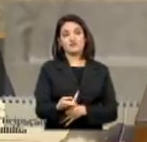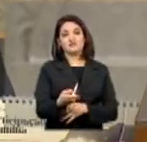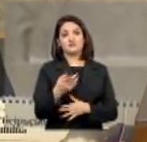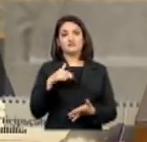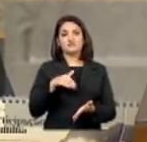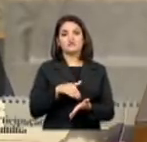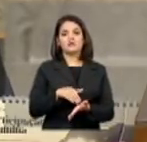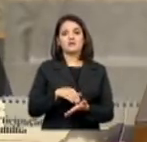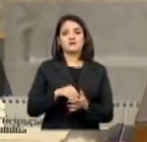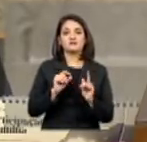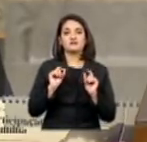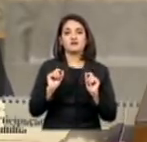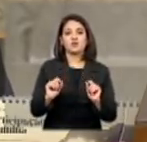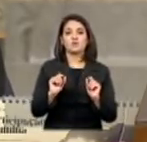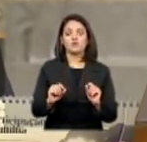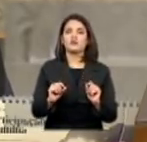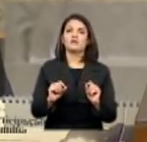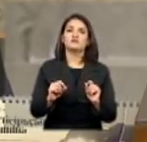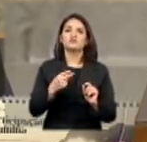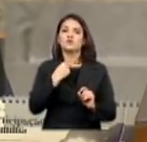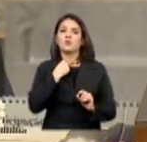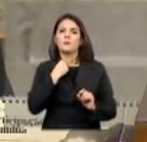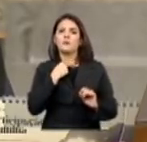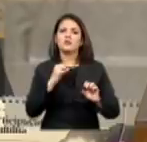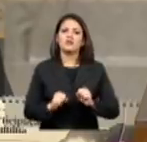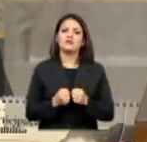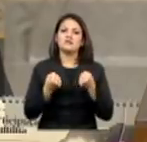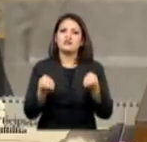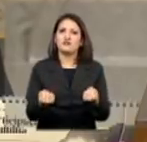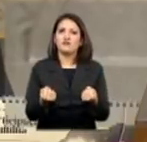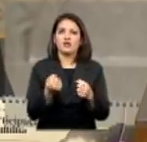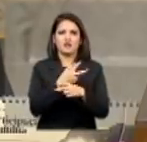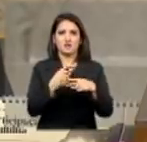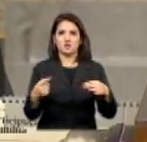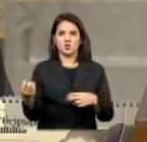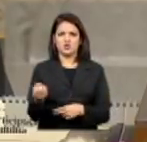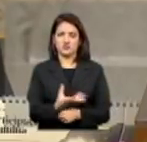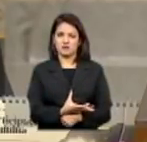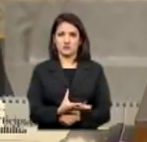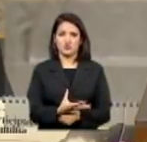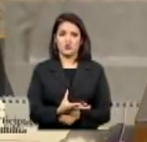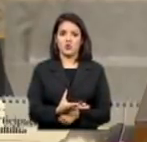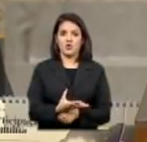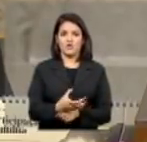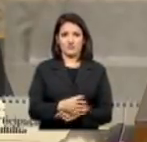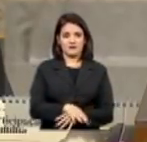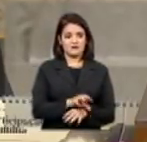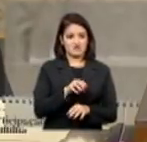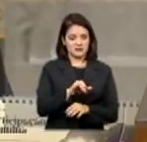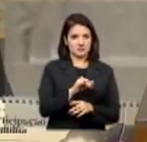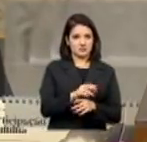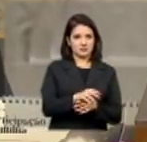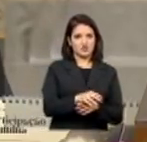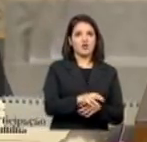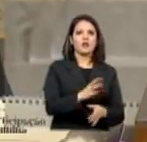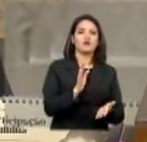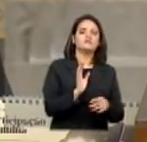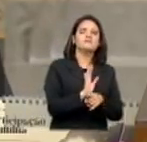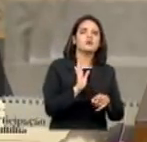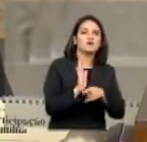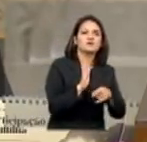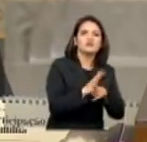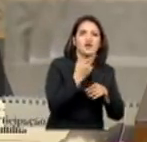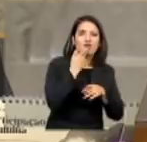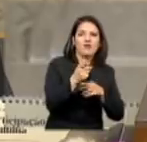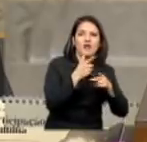de ele não poder defender os fatos novos eventualmente trazidos pelo relatores nas alegações finais plenário